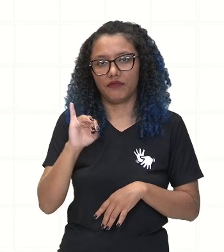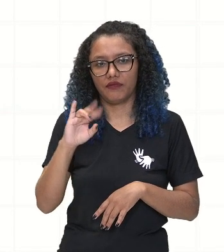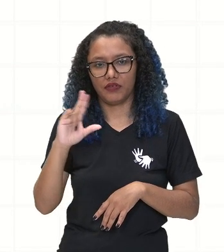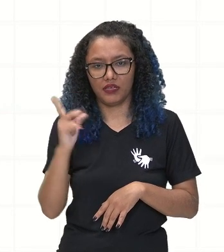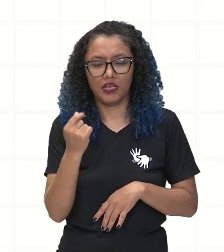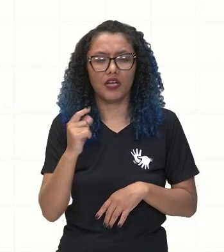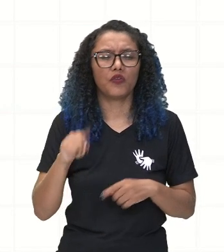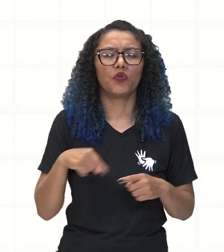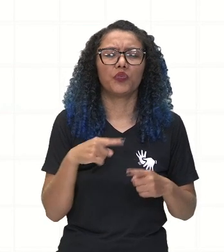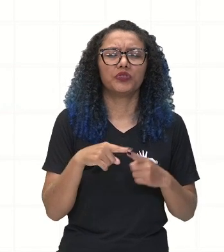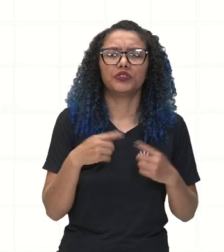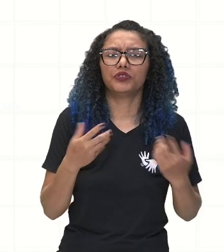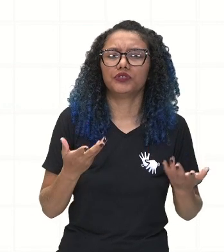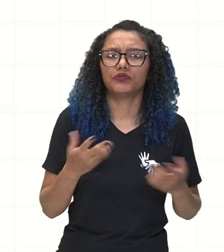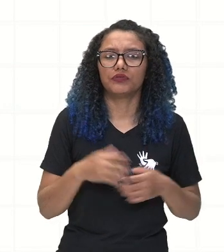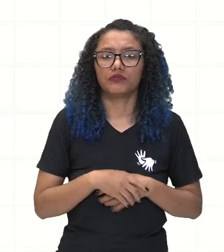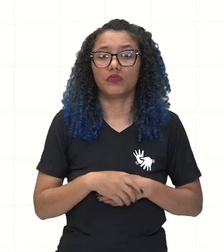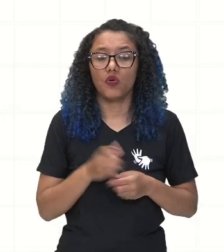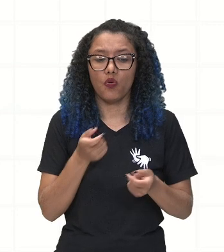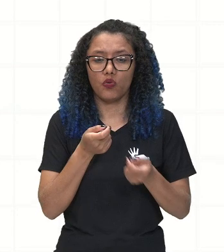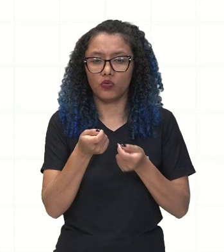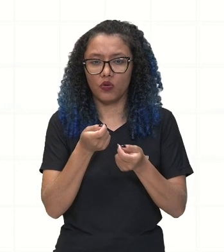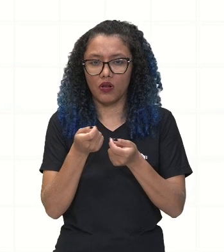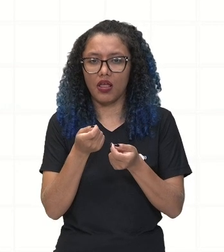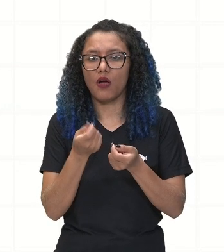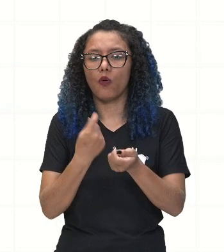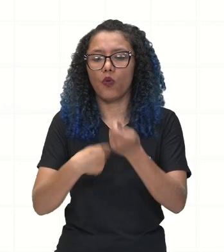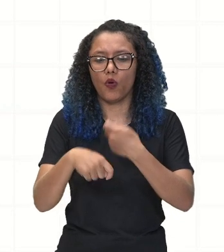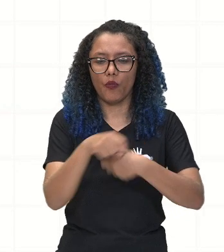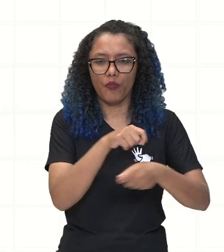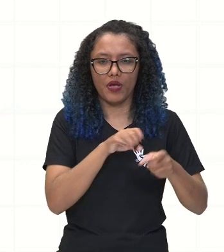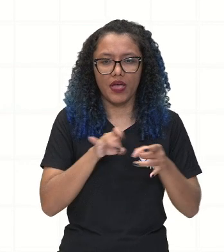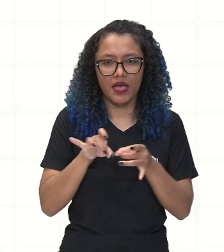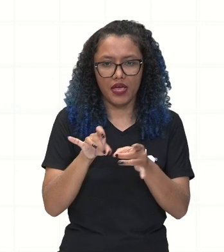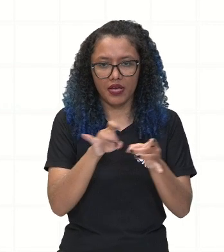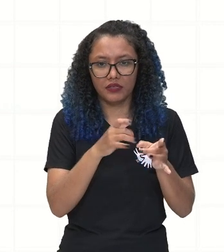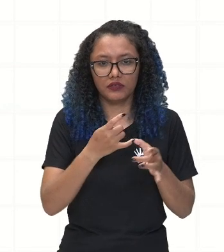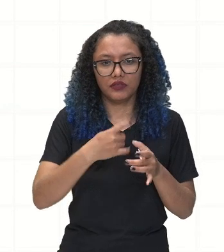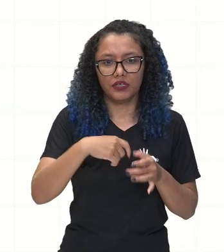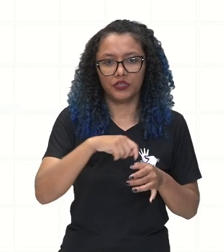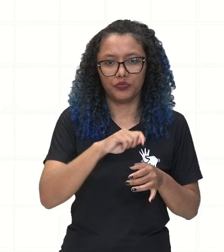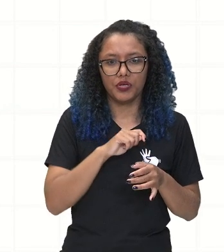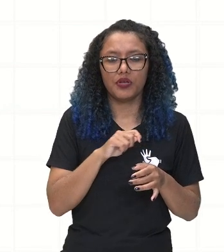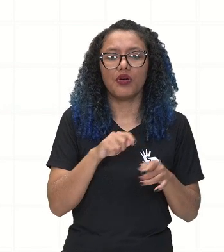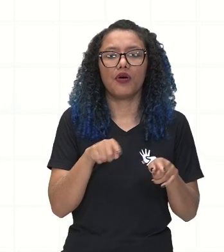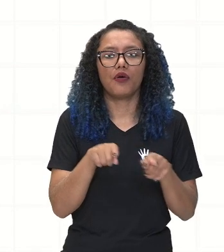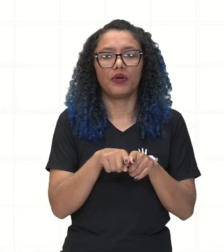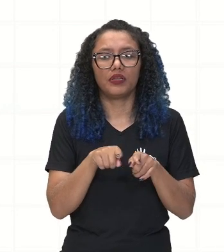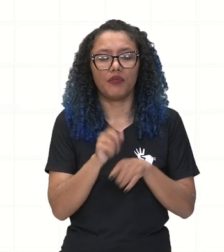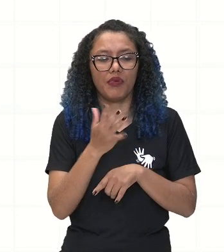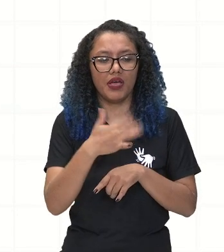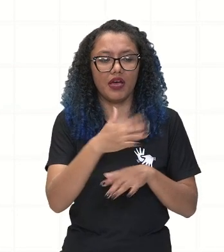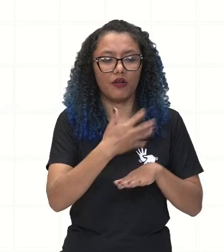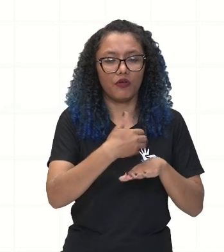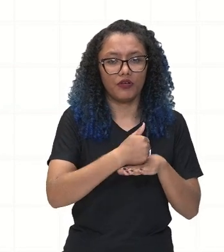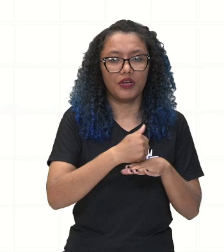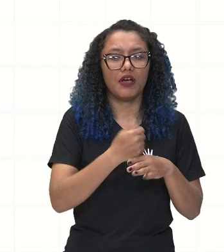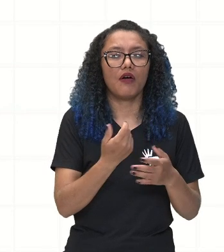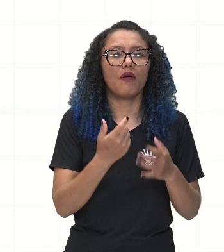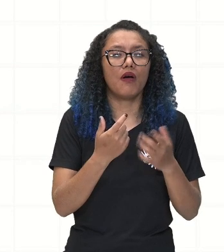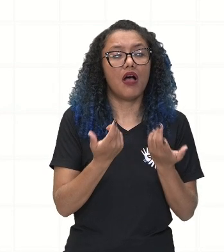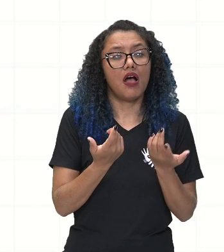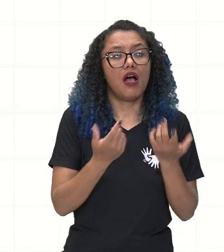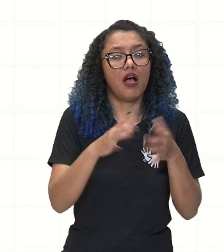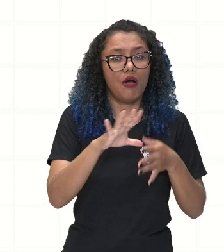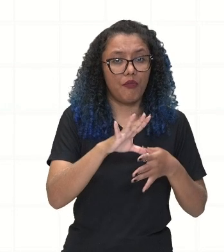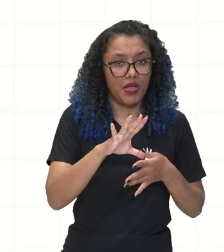controlar todo o comércio espanhol com as áreas coloniais americanas. Então, um dos pontos principais da casa